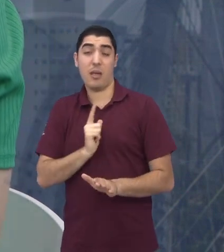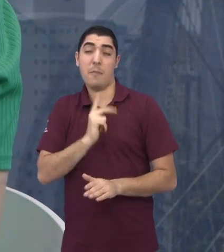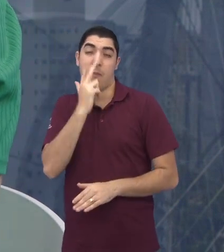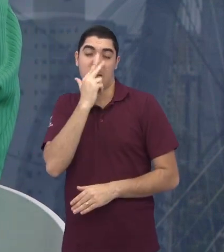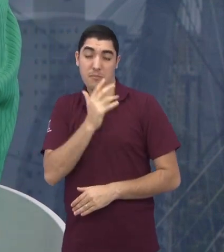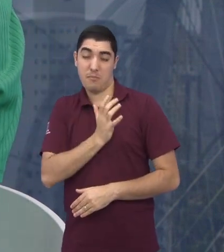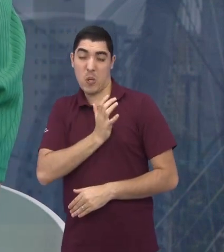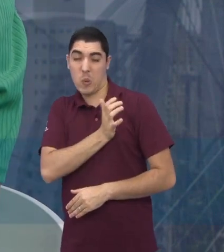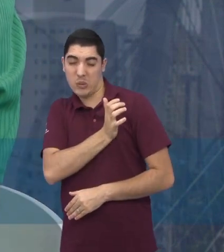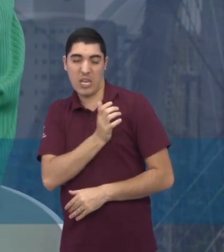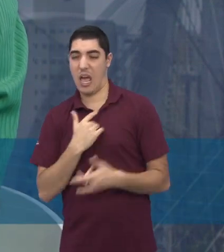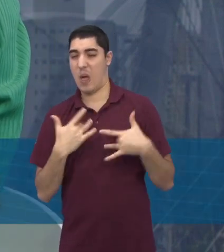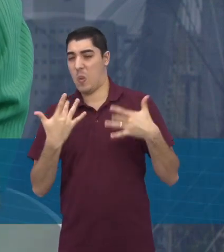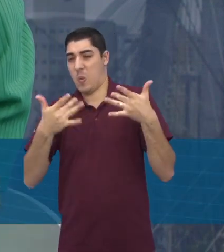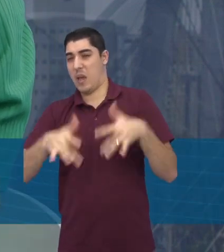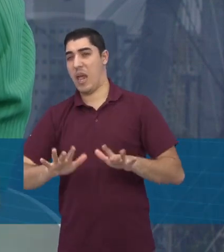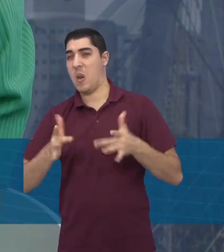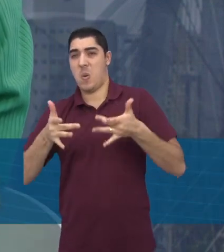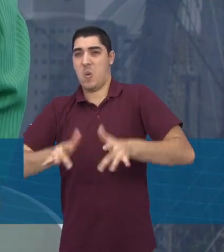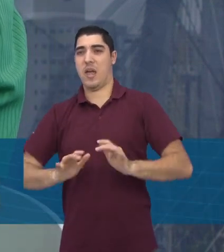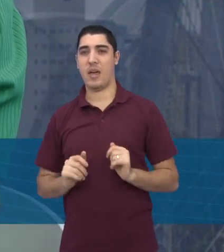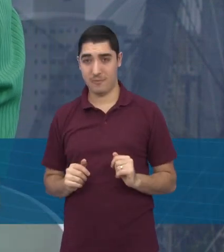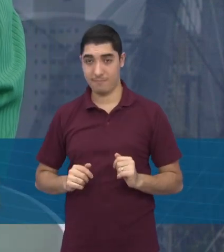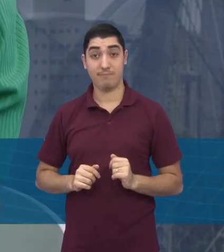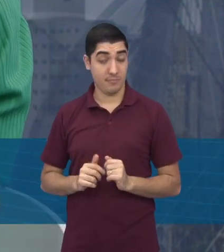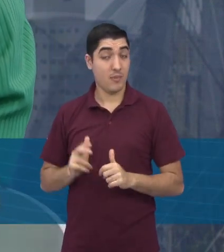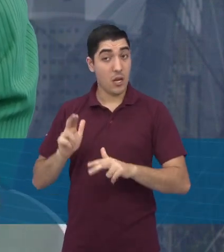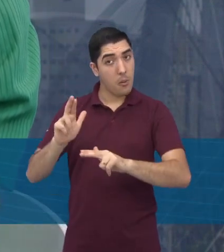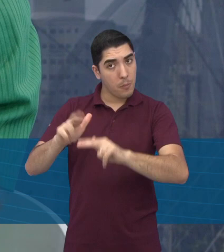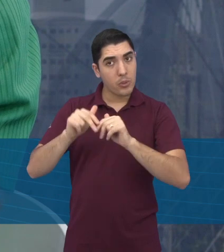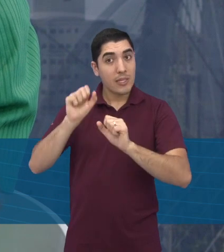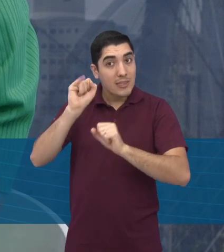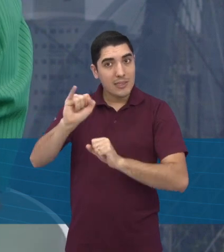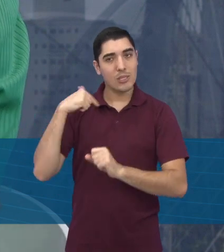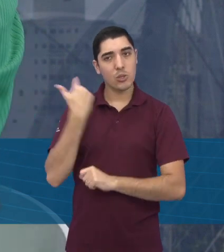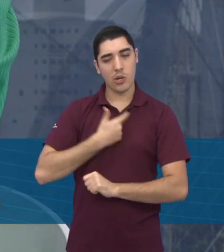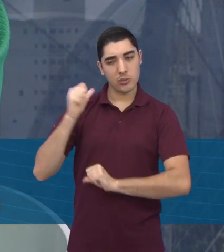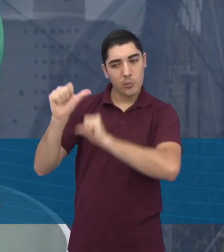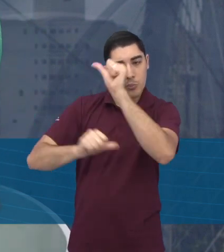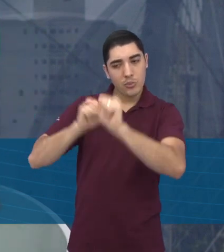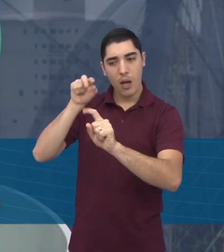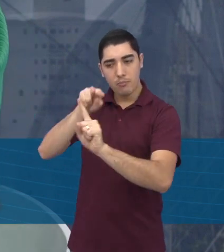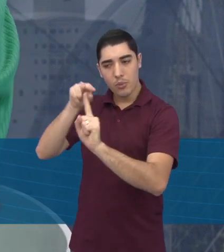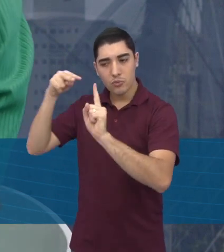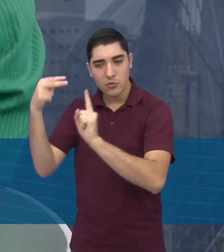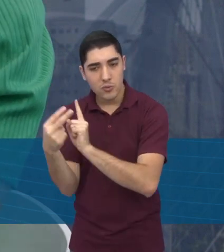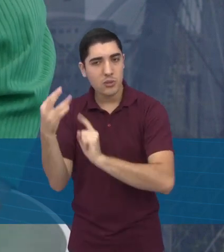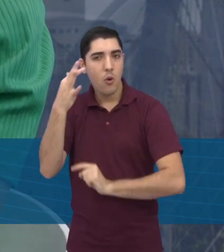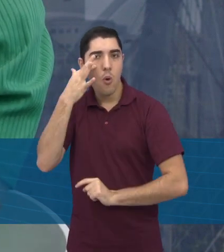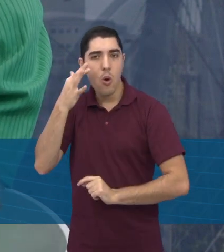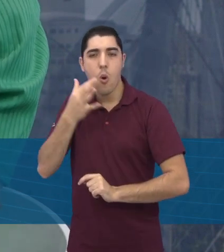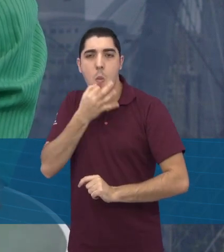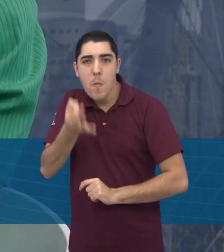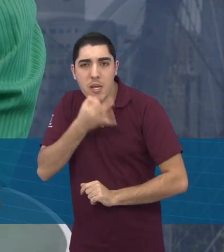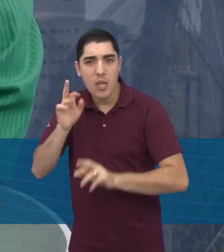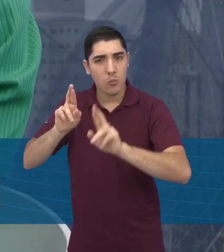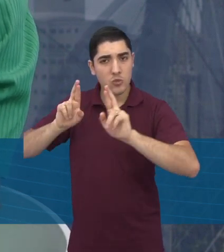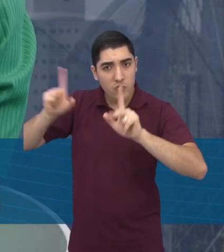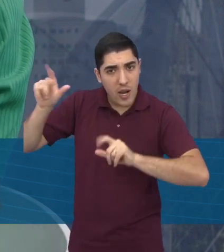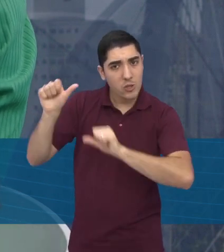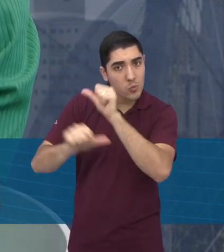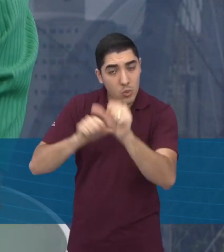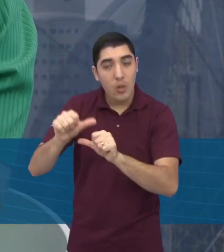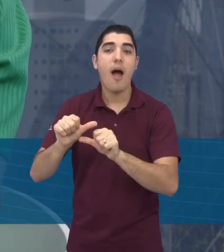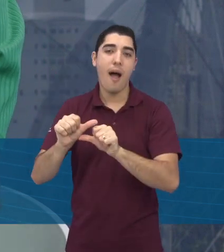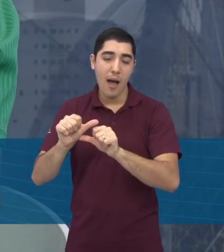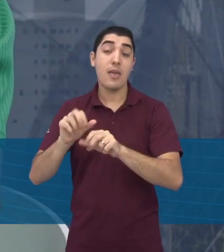repulsa daquilo, né? Então, talvez mudar o olhar para essa fase pode auxiliar, né? E tem muito a ver com a cultura